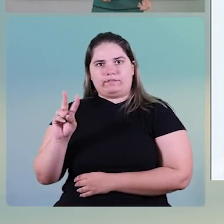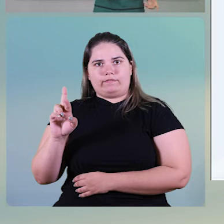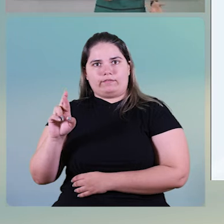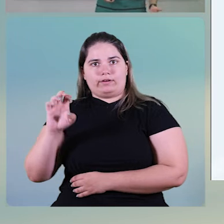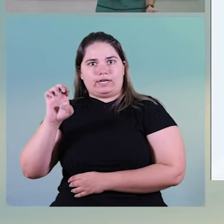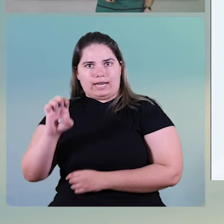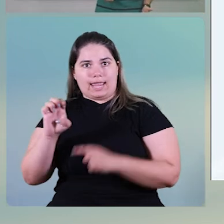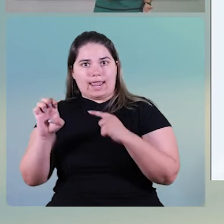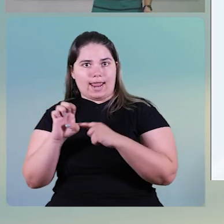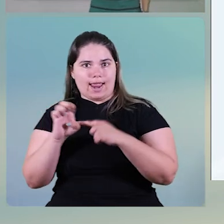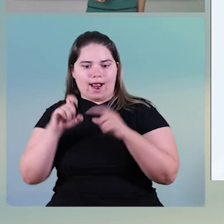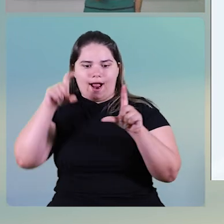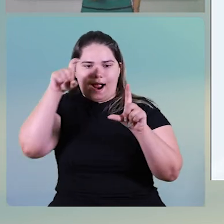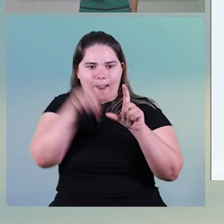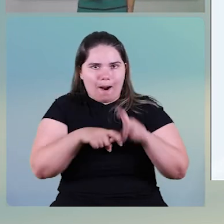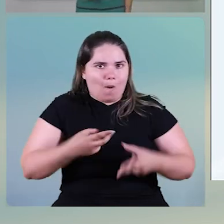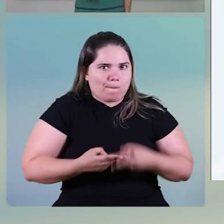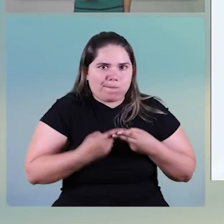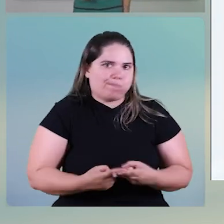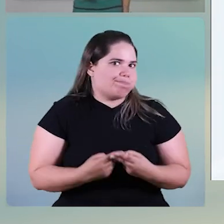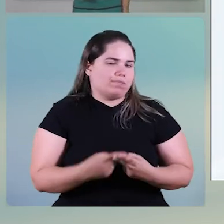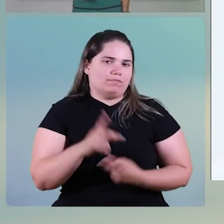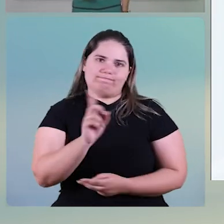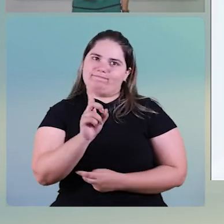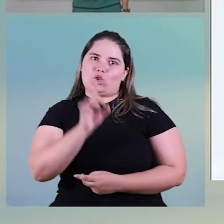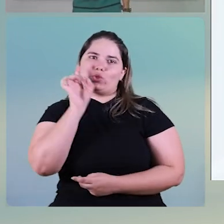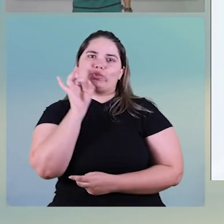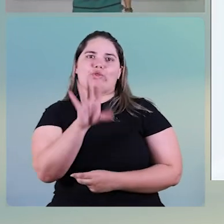da gravidade do local.